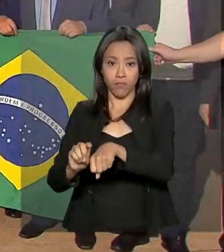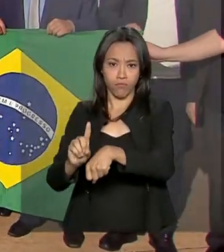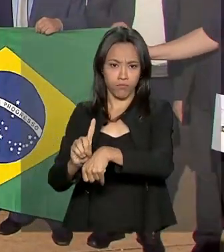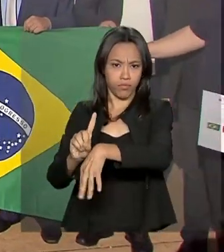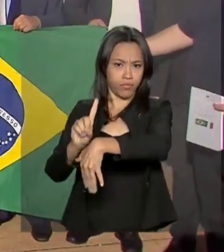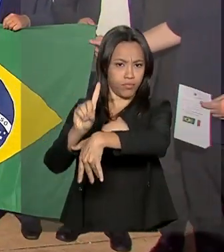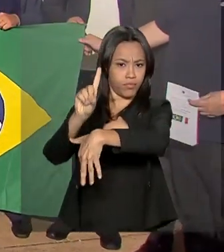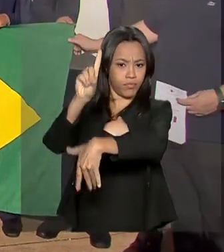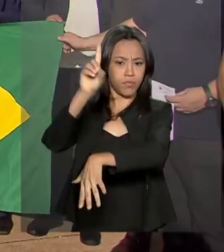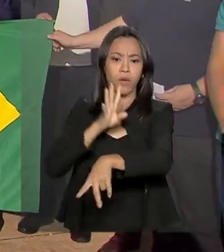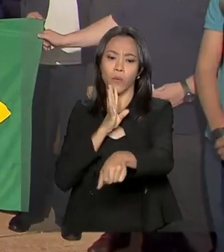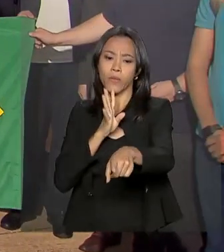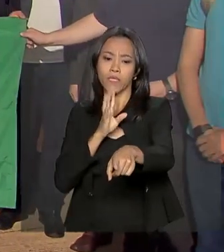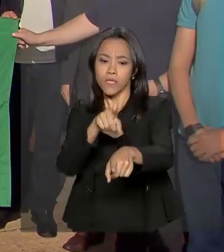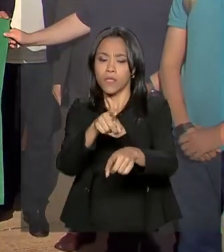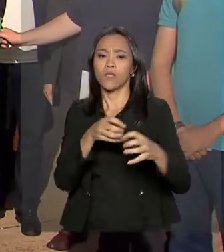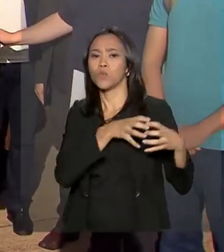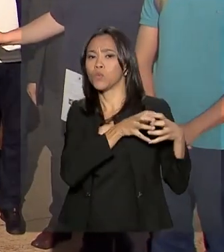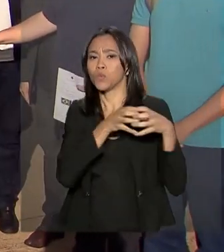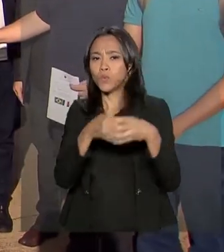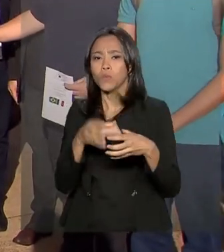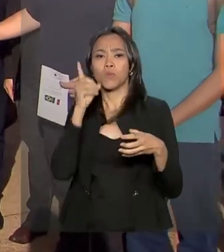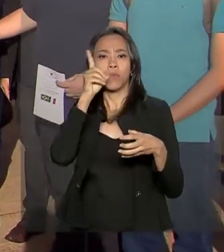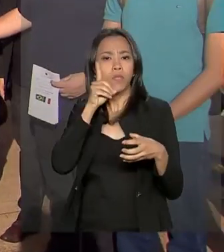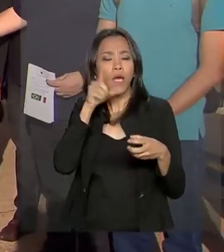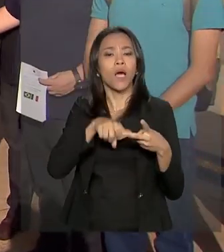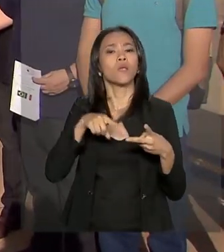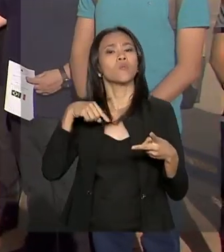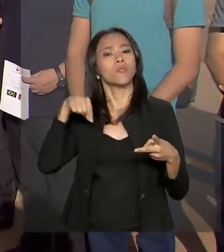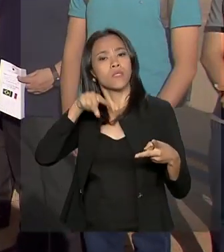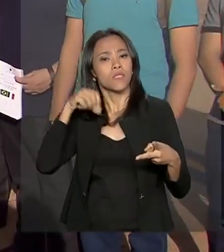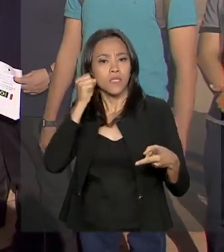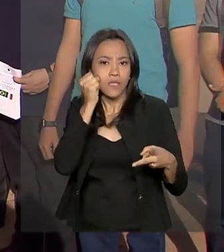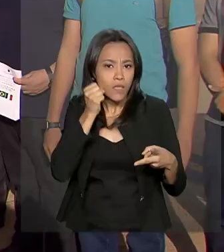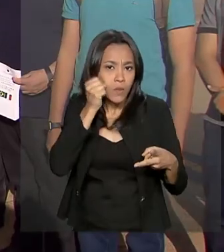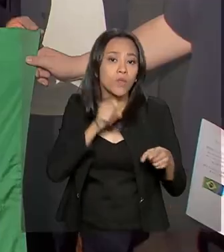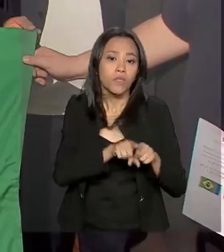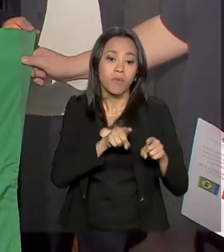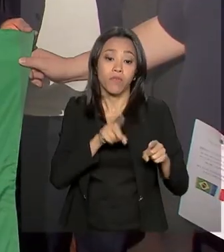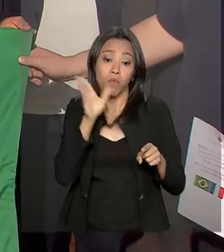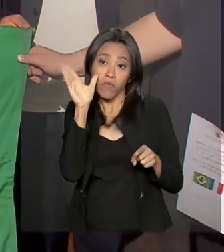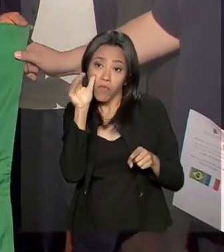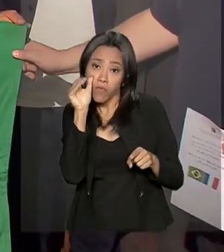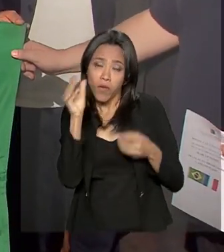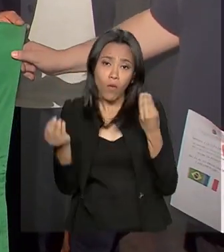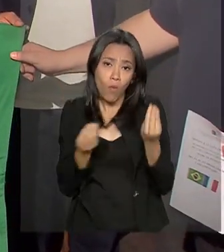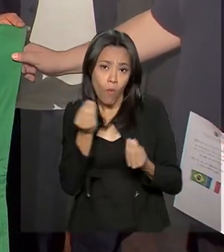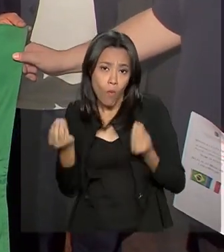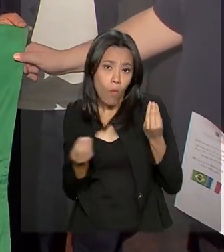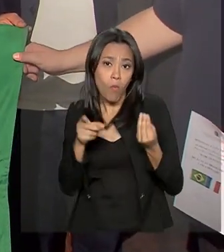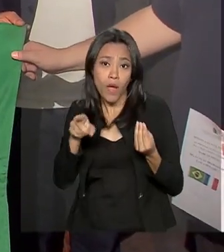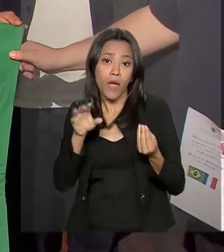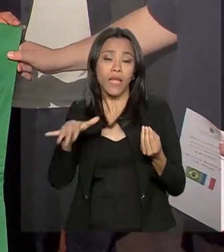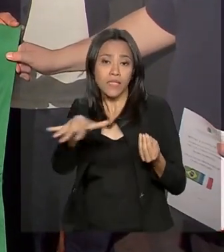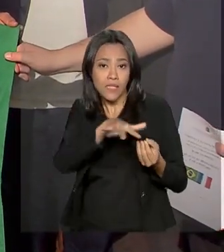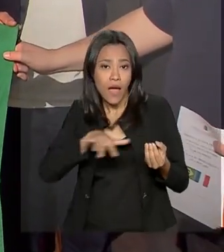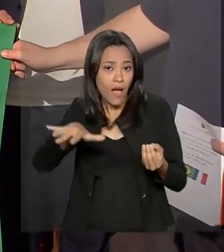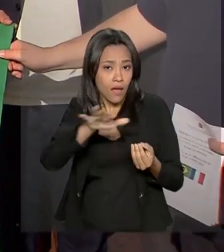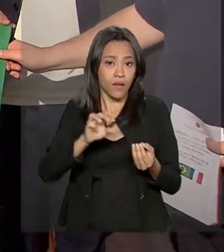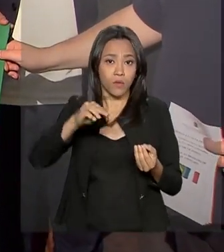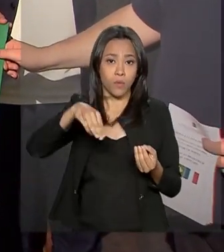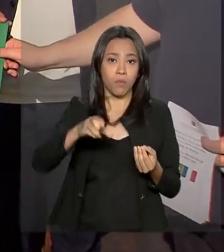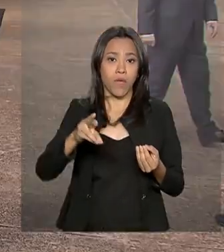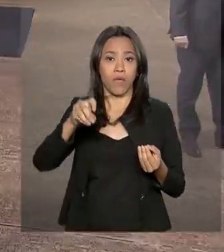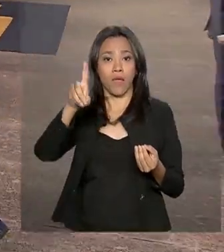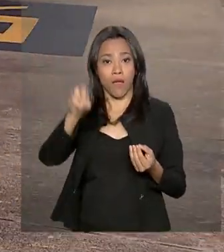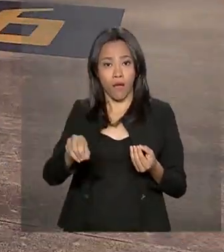está acompanhado de deputados e senadores. Eles vão observar os benefícios e a importância do mercado espacial no país vizinho,